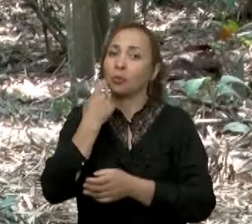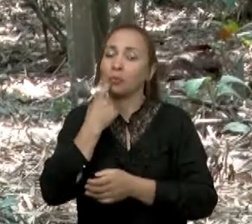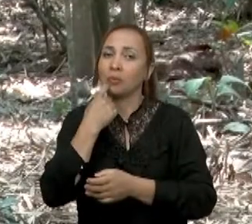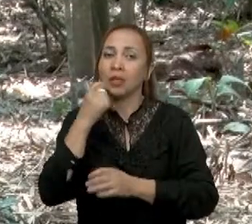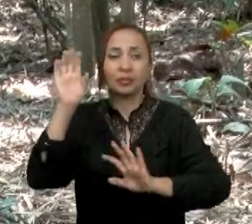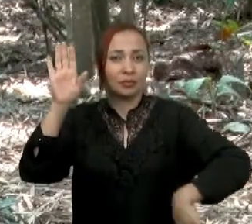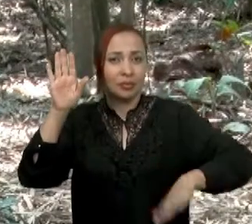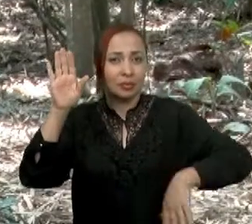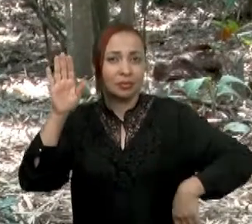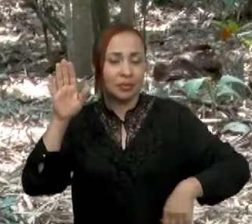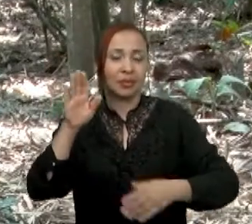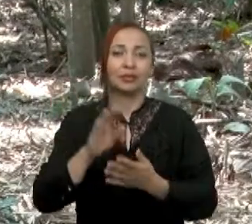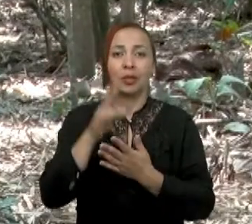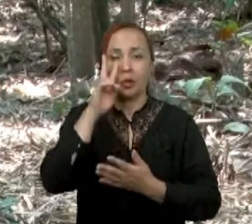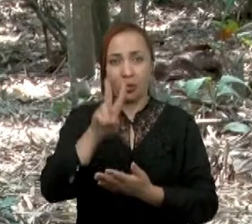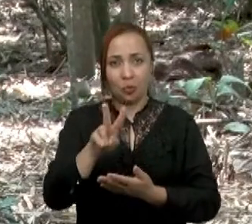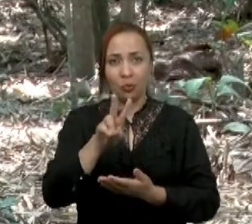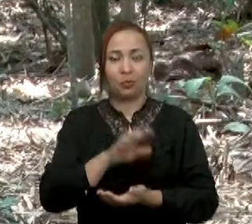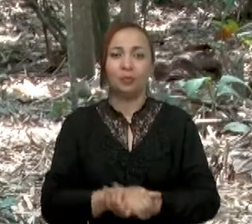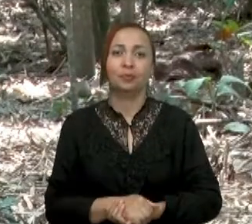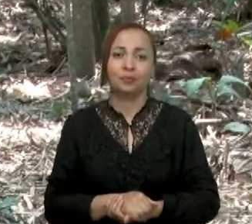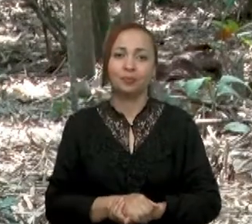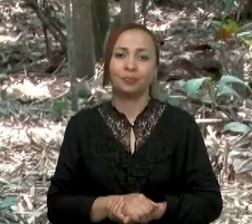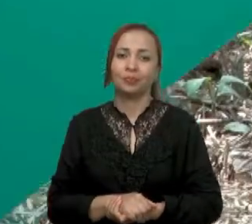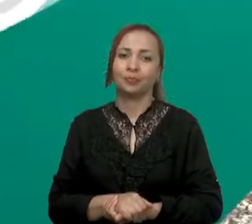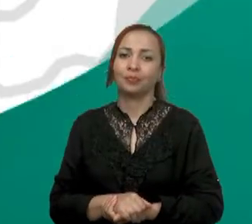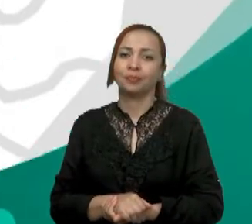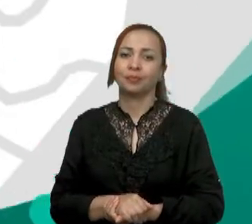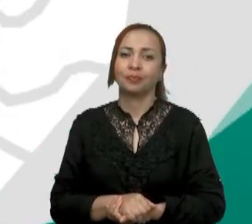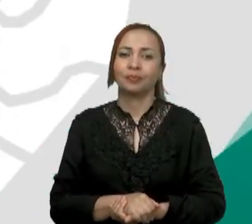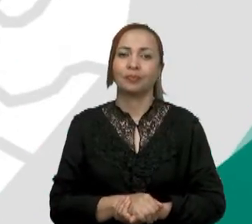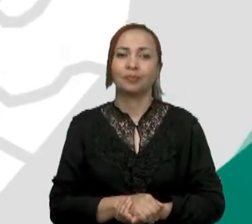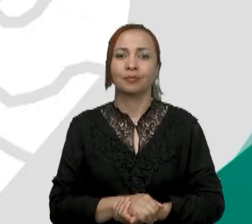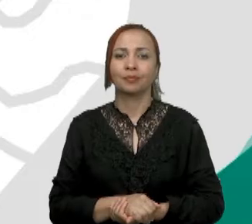peixes da orla de Fortaleza confira na reportagem